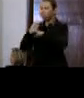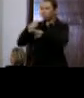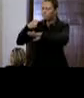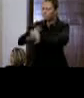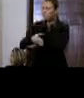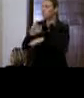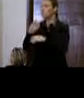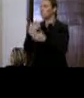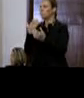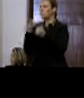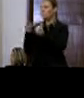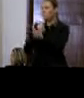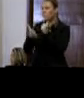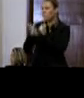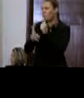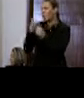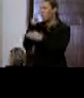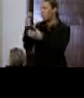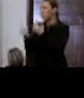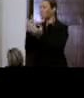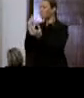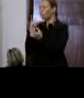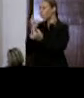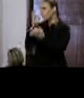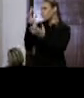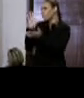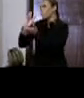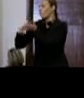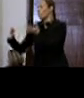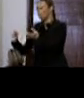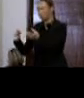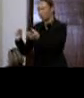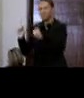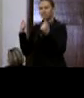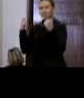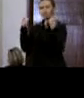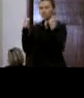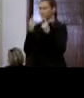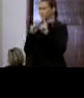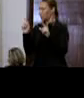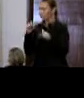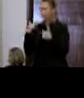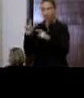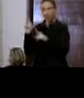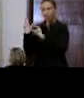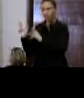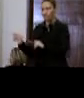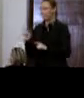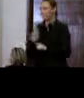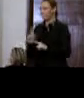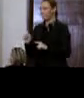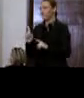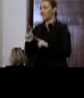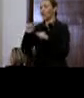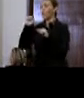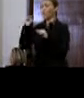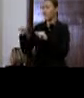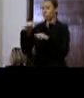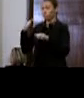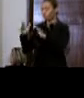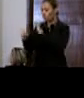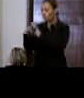intervenção com base em fogueira de vaidade. Nós não devemos trabalhar desta forma. A nossa